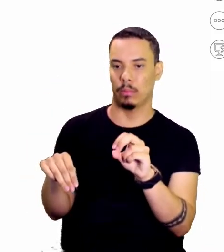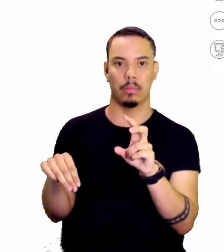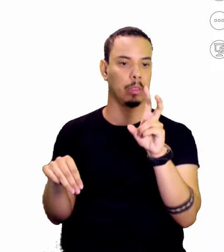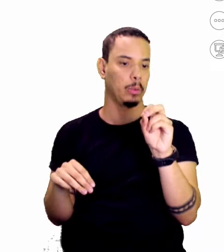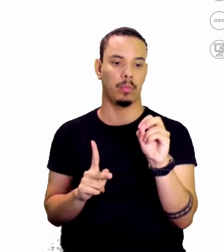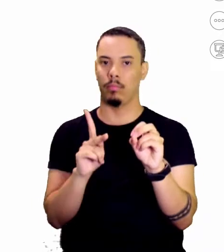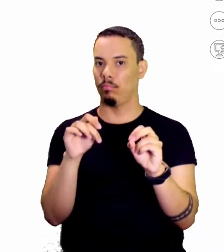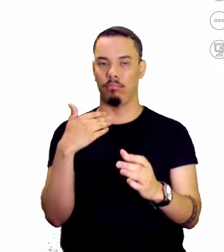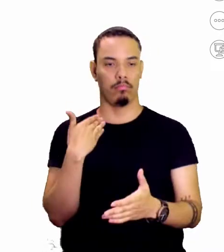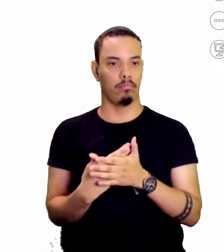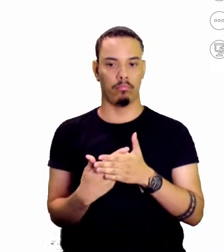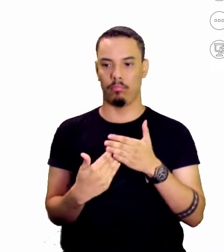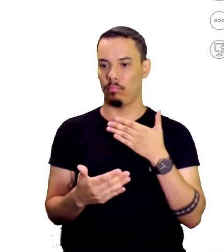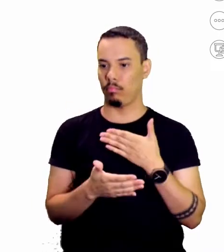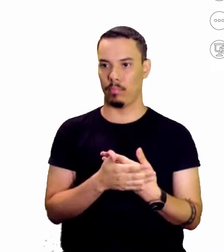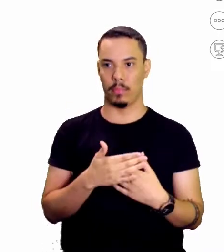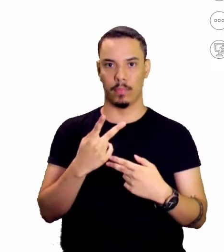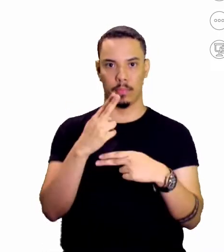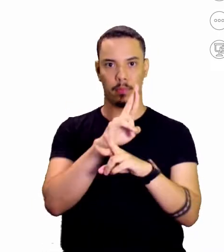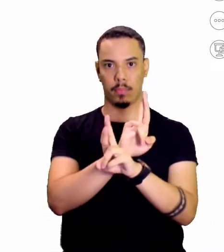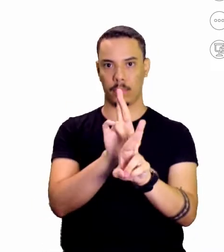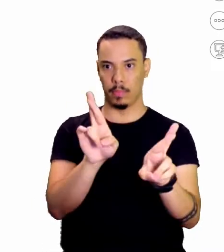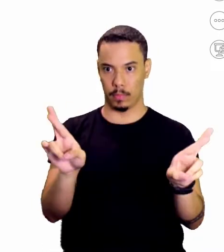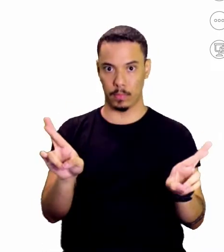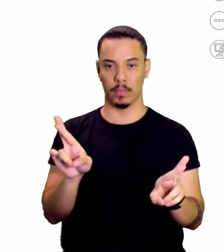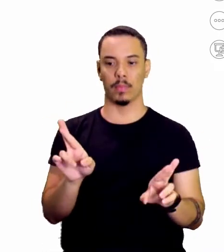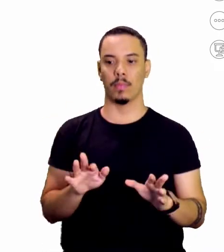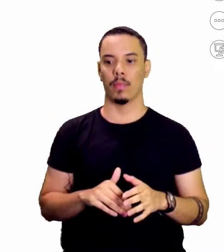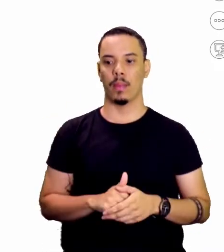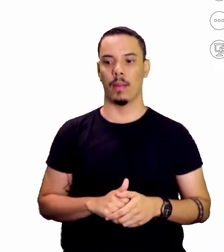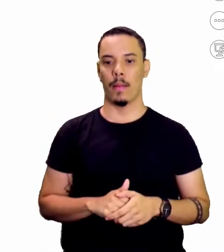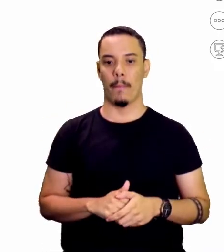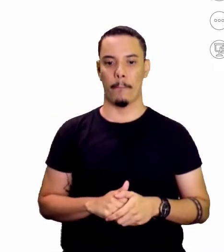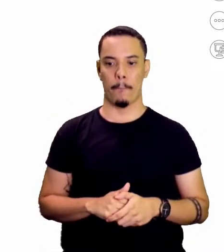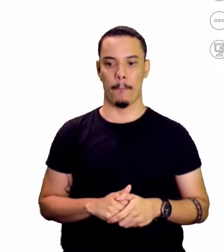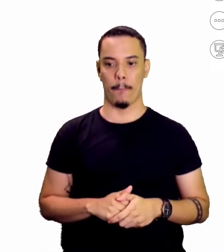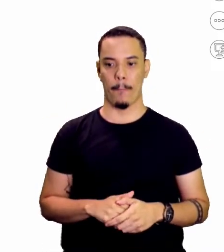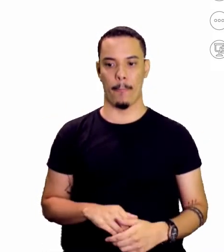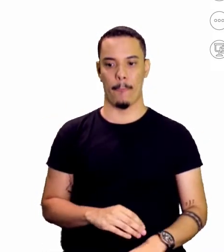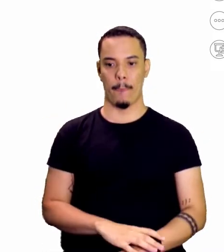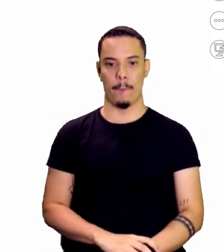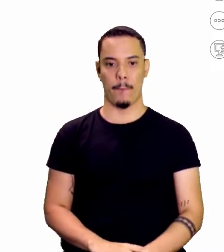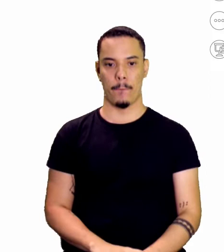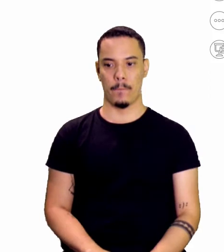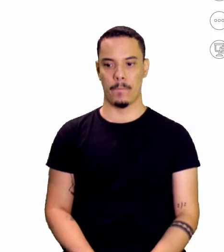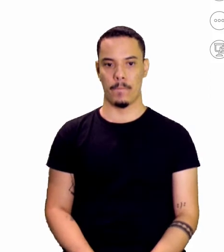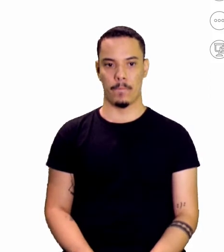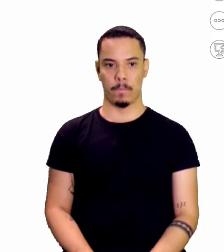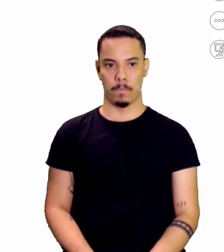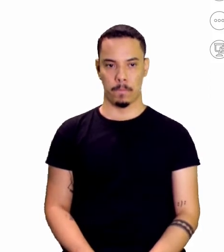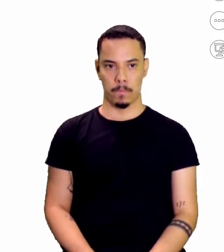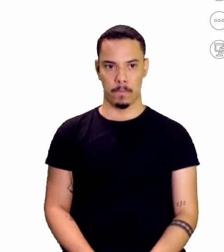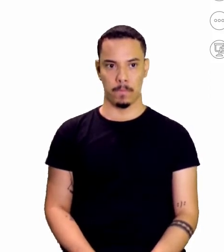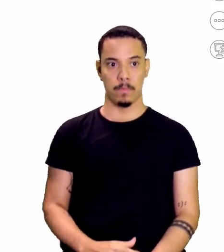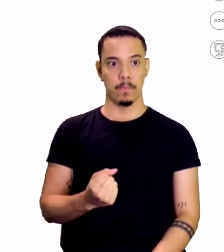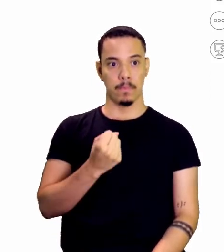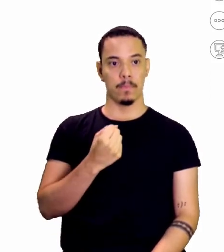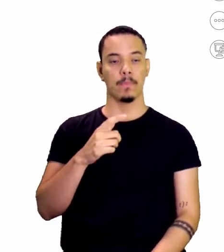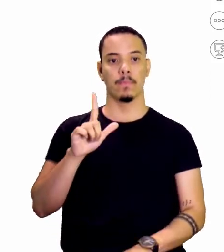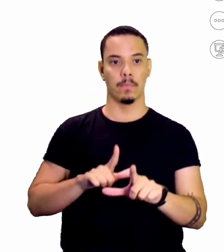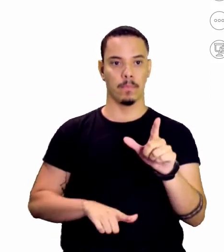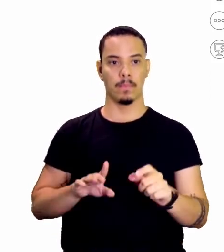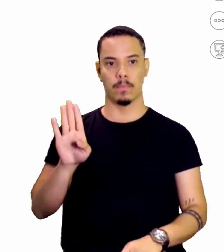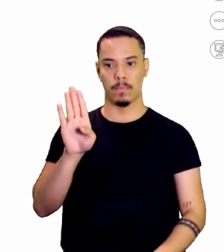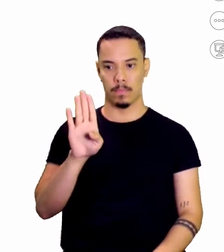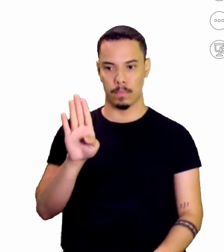posição daquela Estrada né no dia a dia que lado mas não precisa falar aqui a letra bem